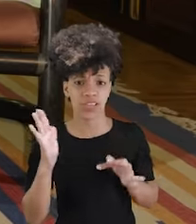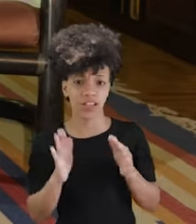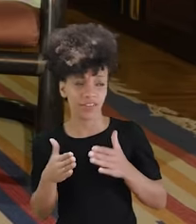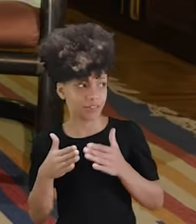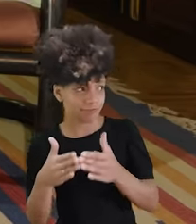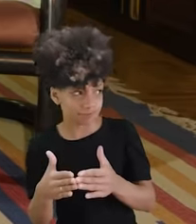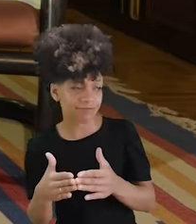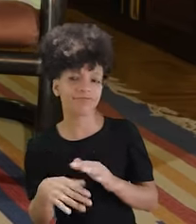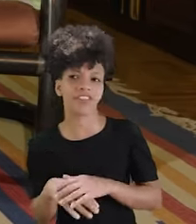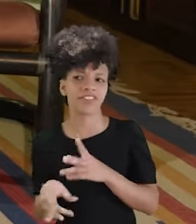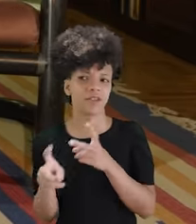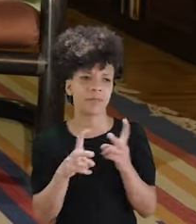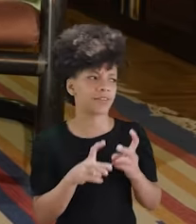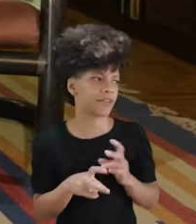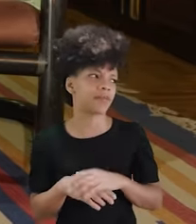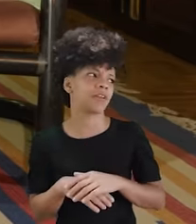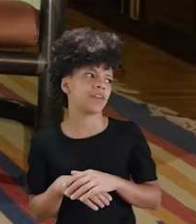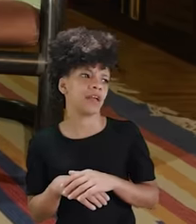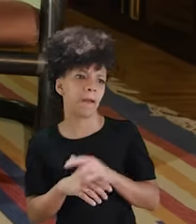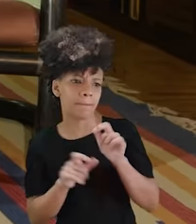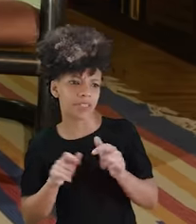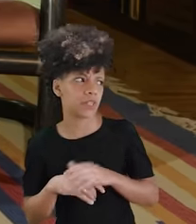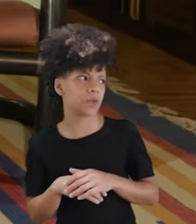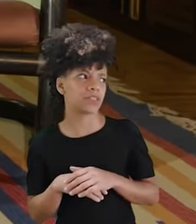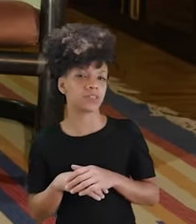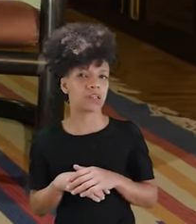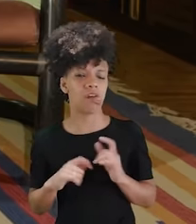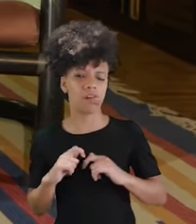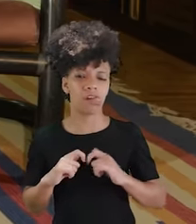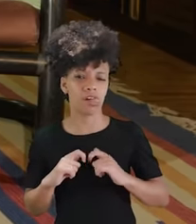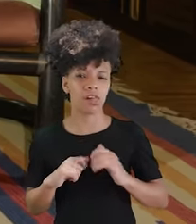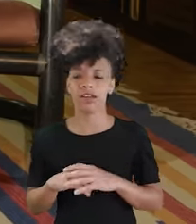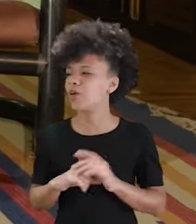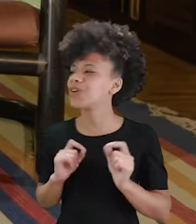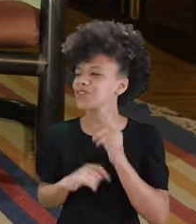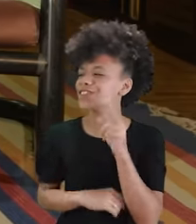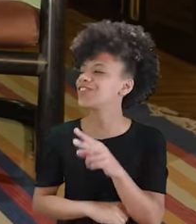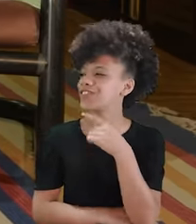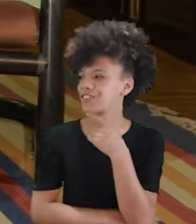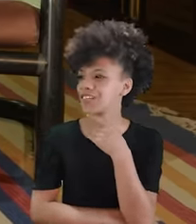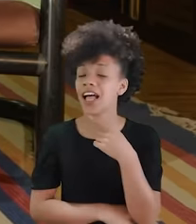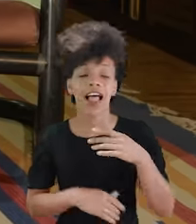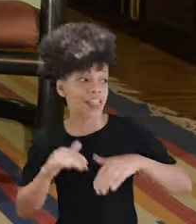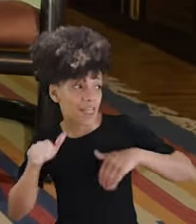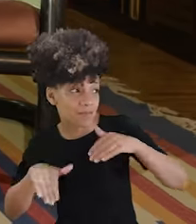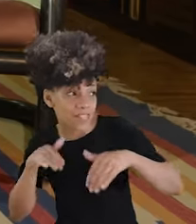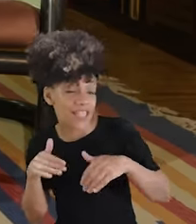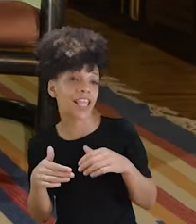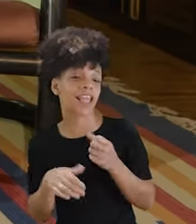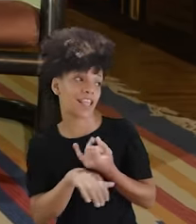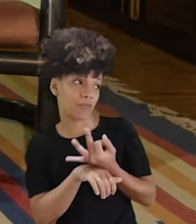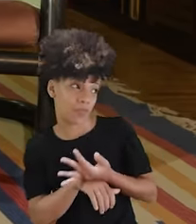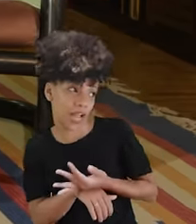carnavais nos cruzeiros de carnaval você dizer bastante gente assim fazer os para não haver dúvidas que você já viu na